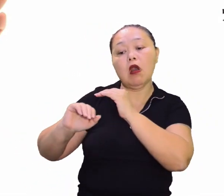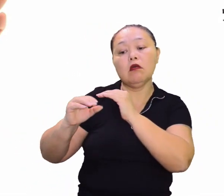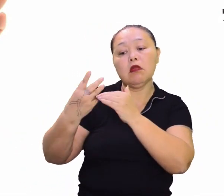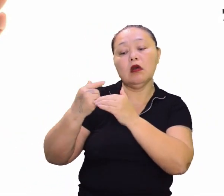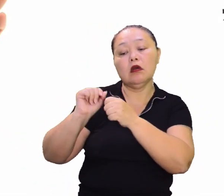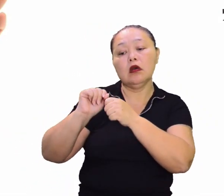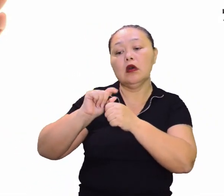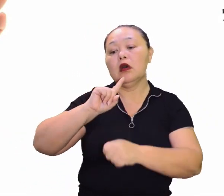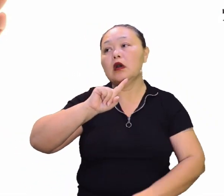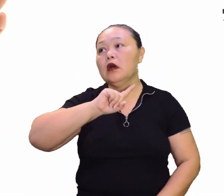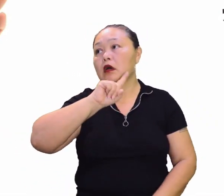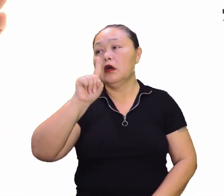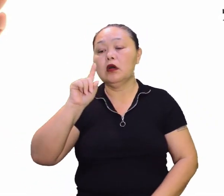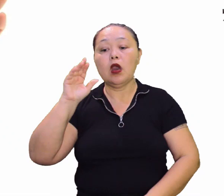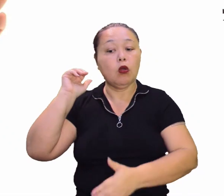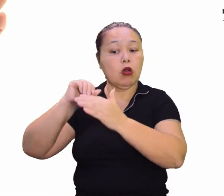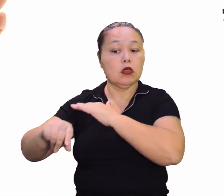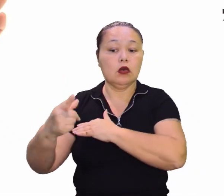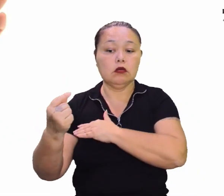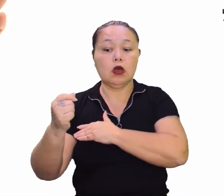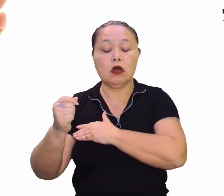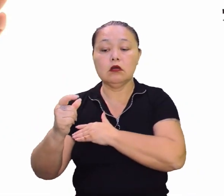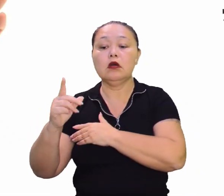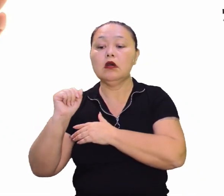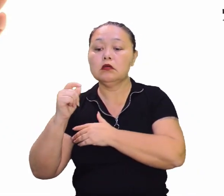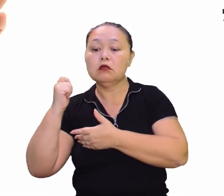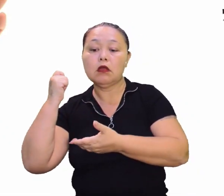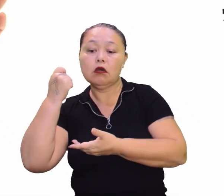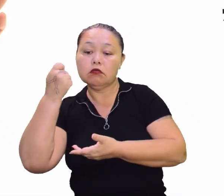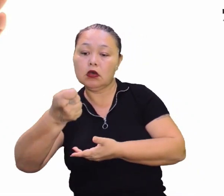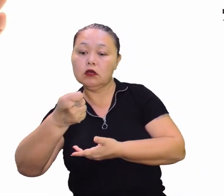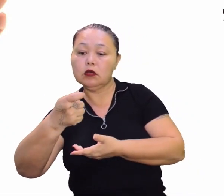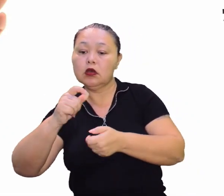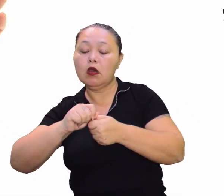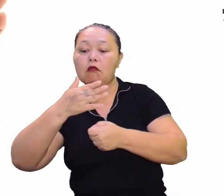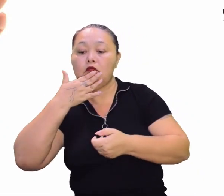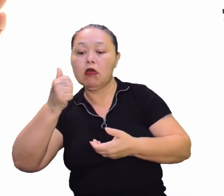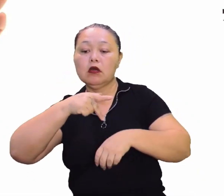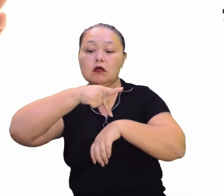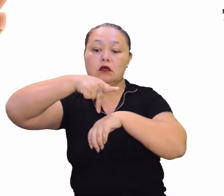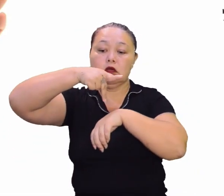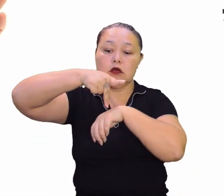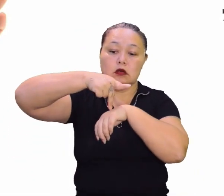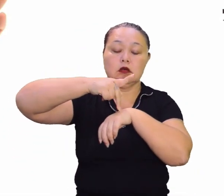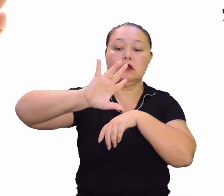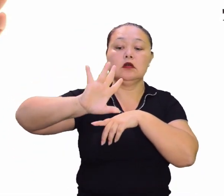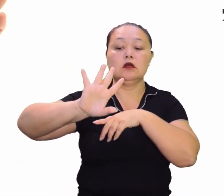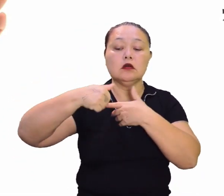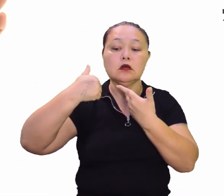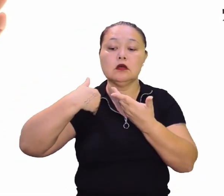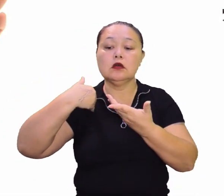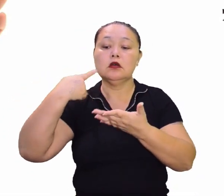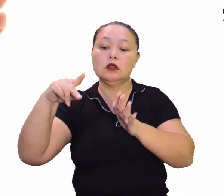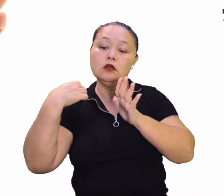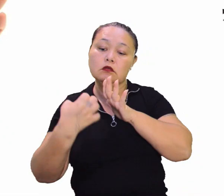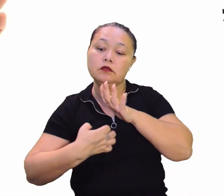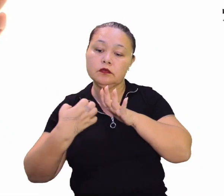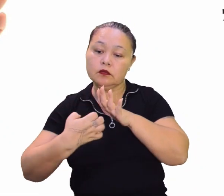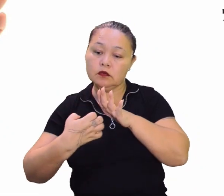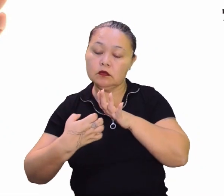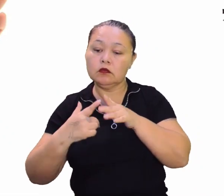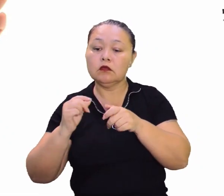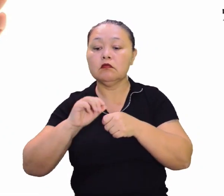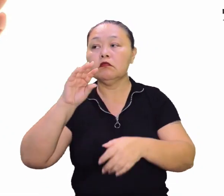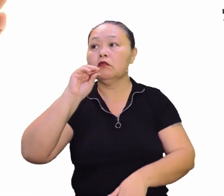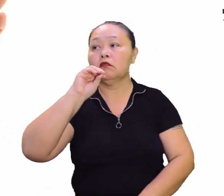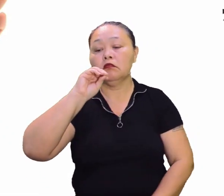poupança. Você vai guardar dinheiro para você poder investir na melhoria do país, você investir na sua indústria. Os